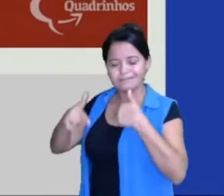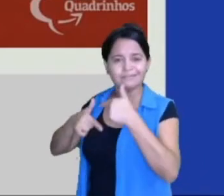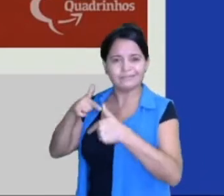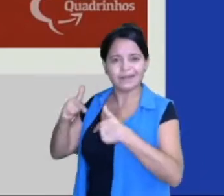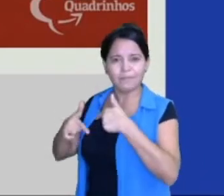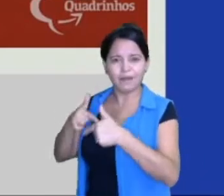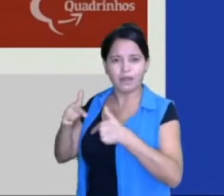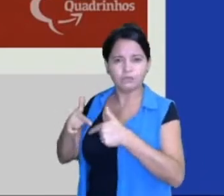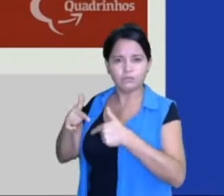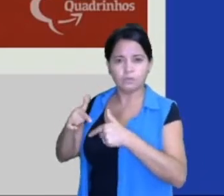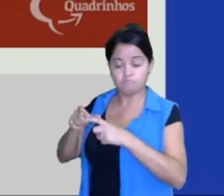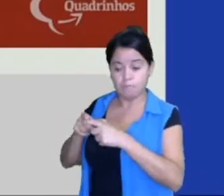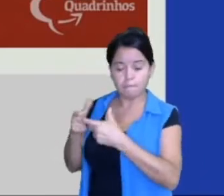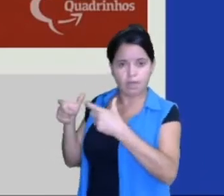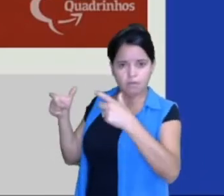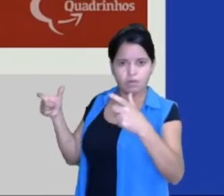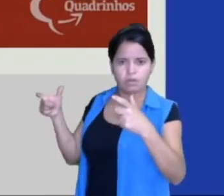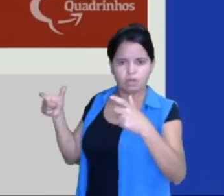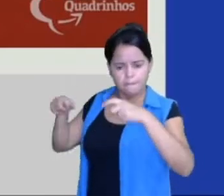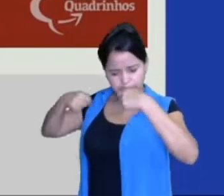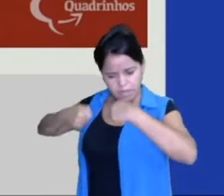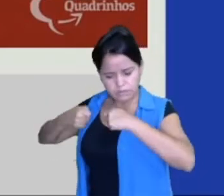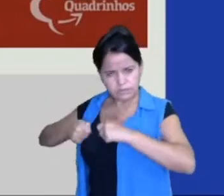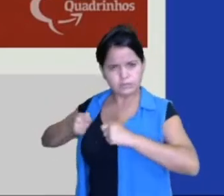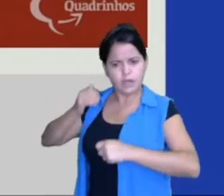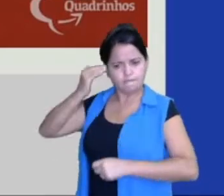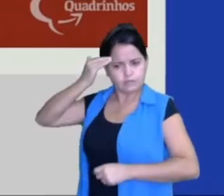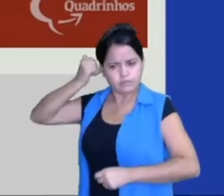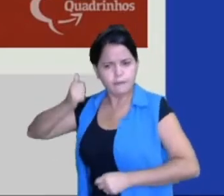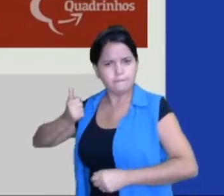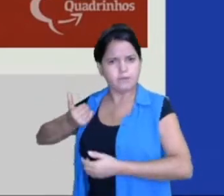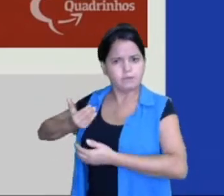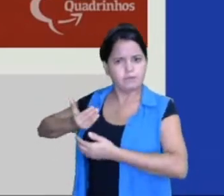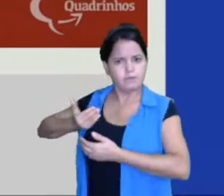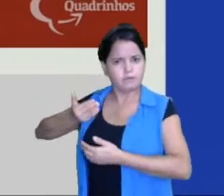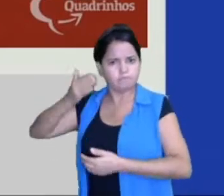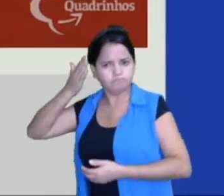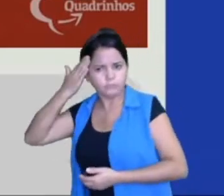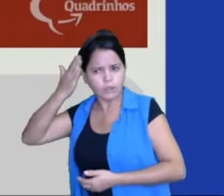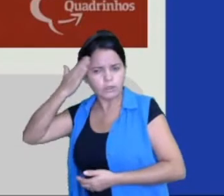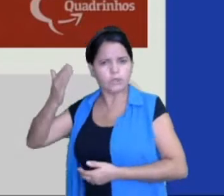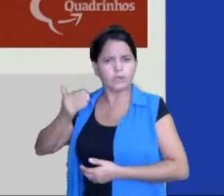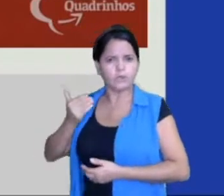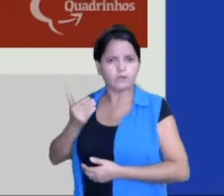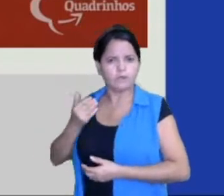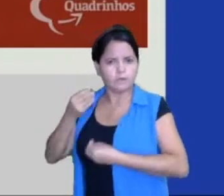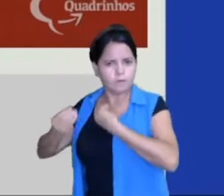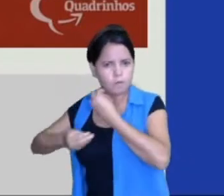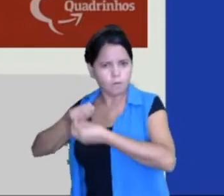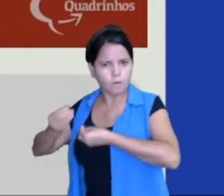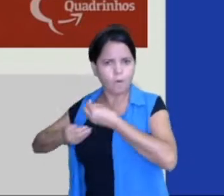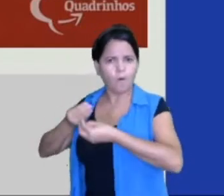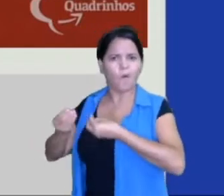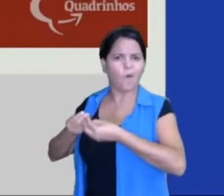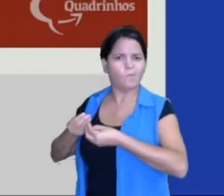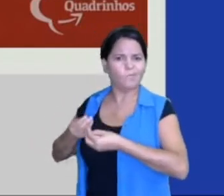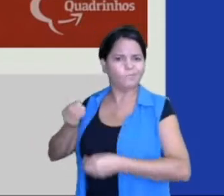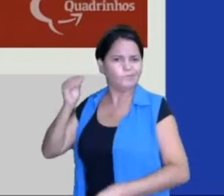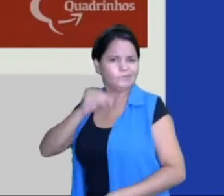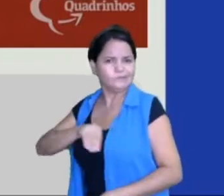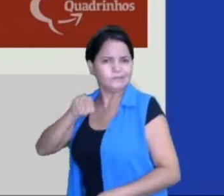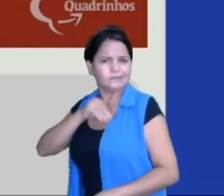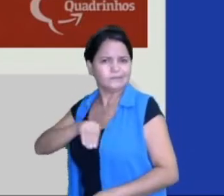ela vende a sua força de trabalho, mas por míseros, né, recursos, por mísero